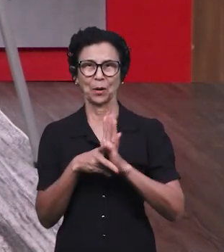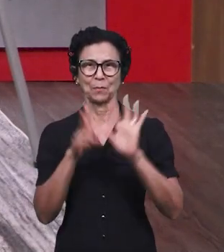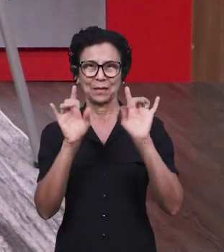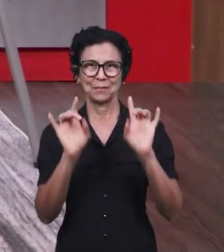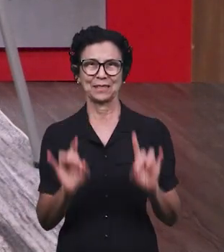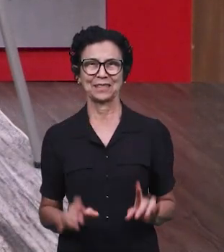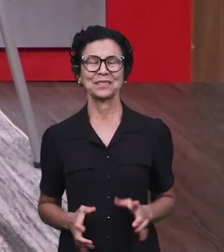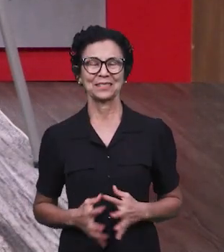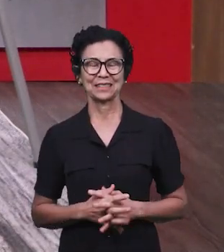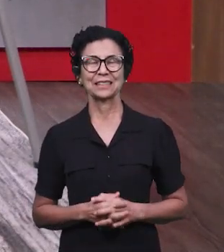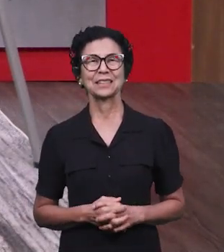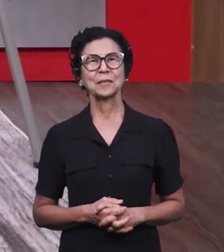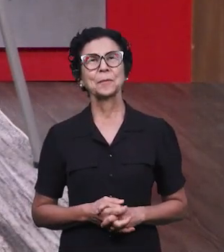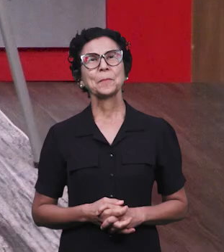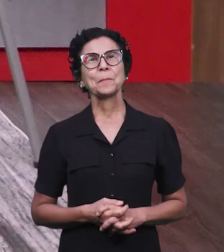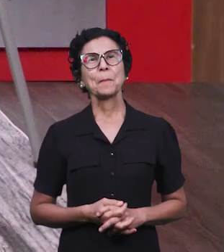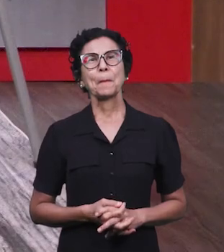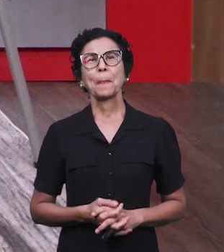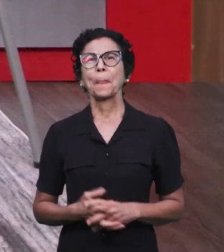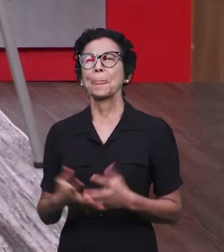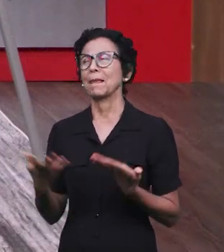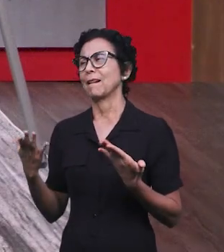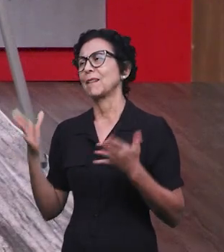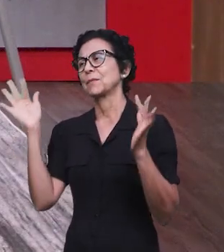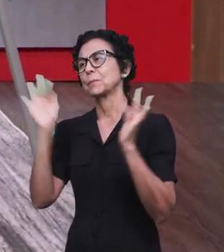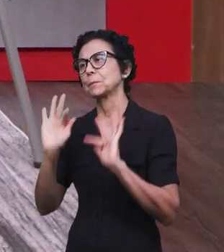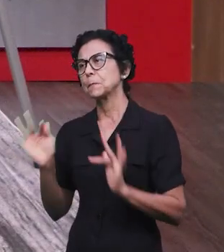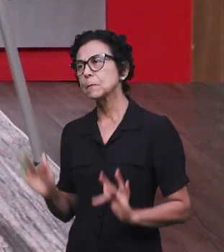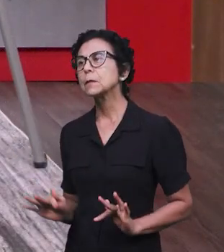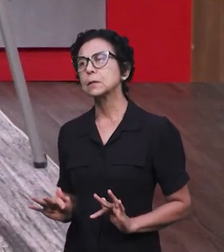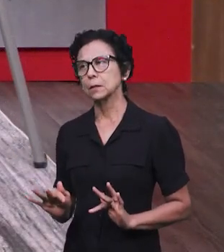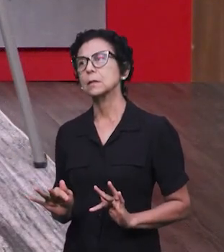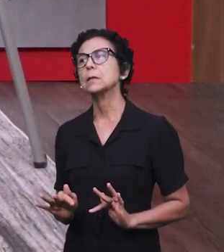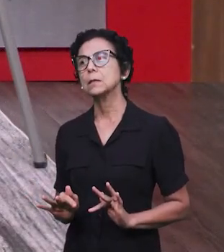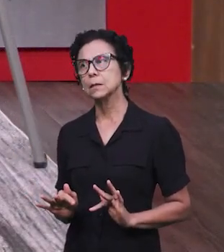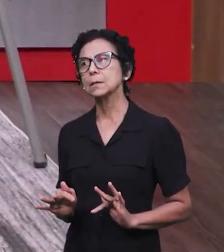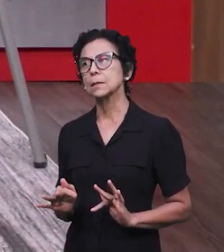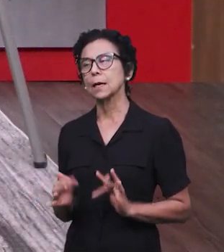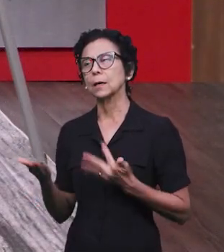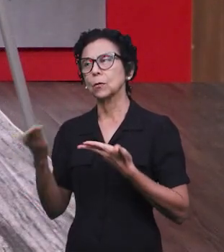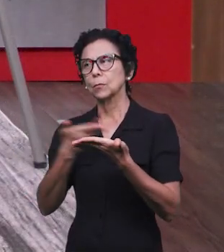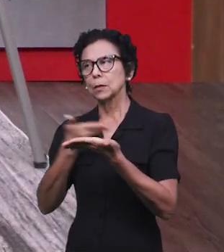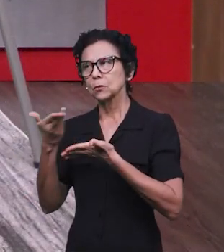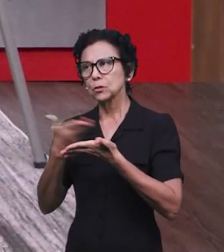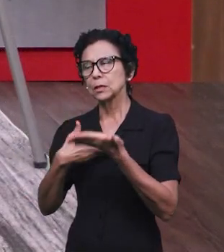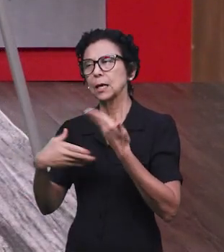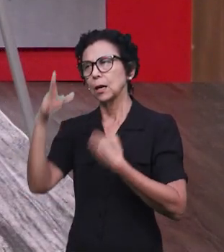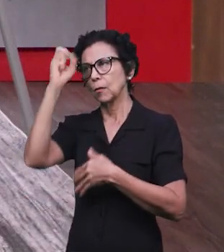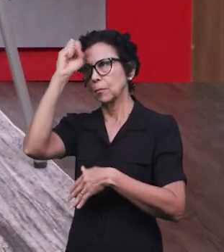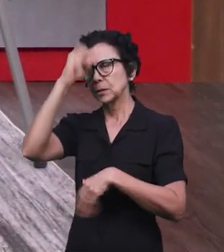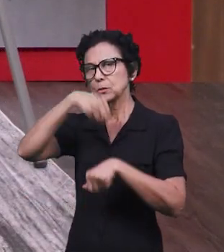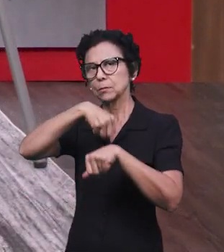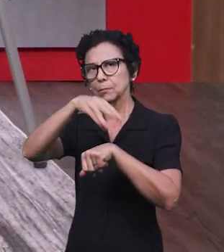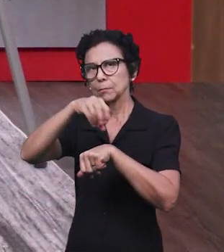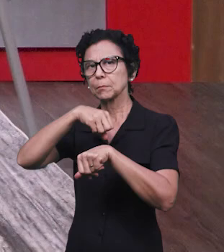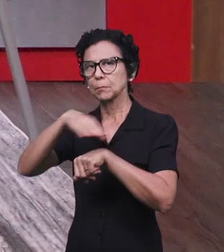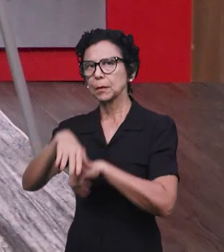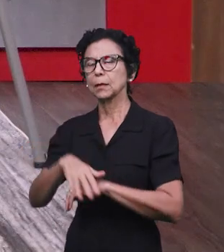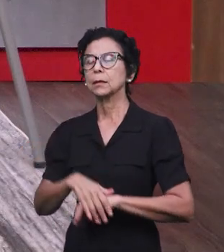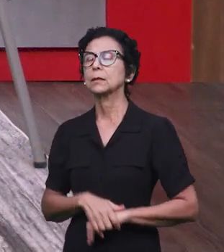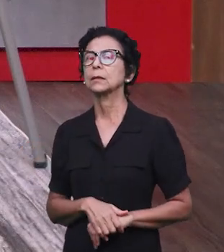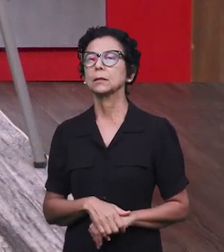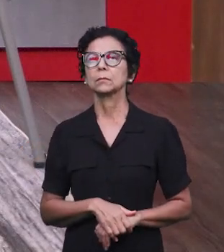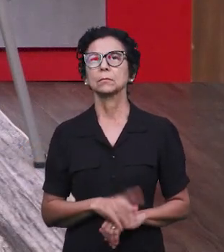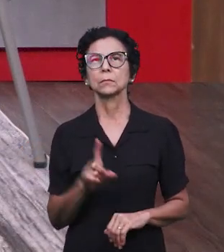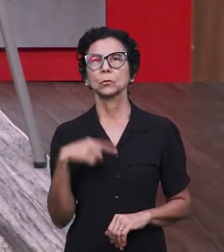Cleiton. Eu fico feliz que poder contribuir com esse ensino, né, um pouquinho de você, todos precisam saber